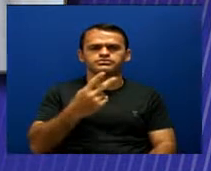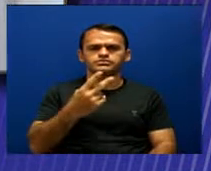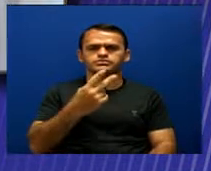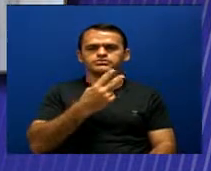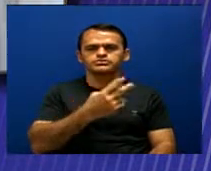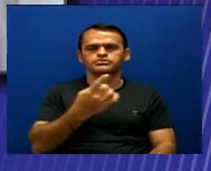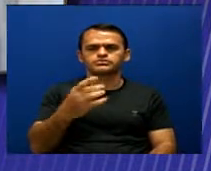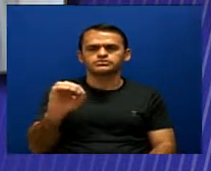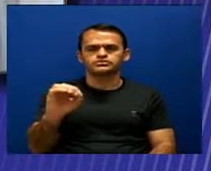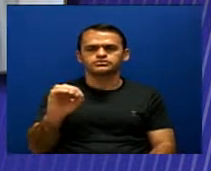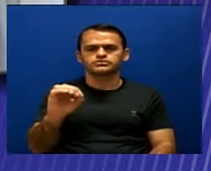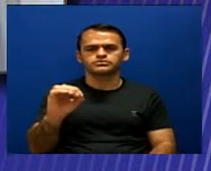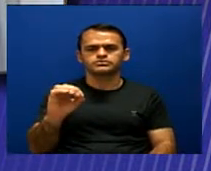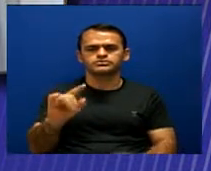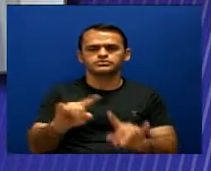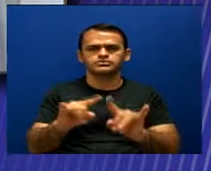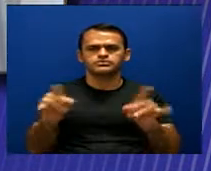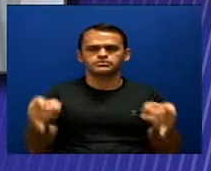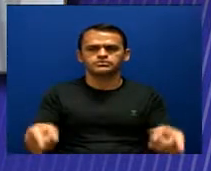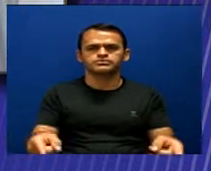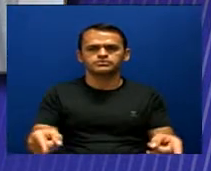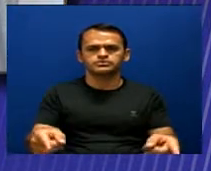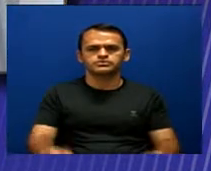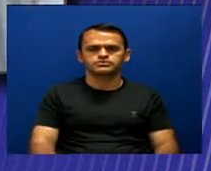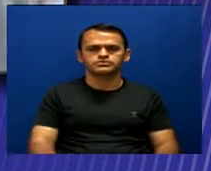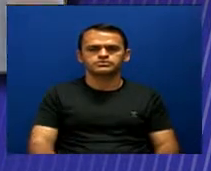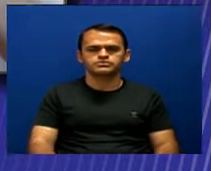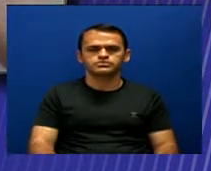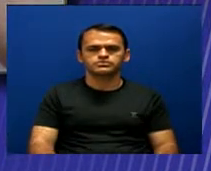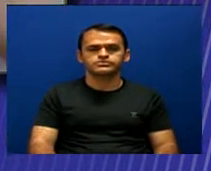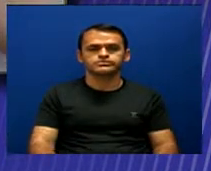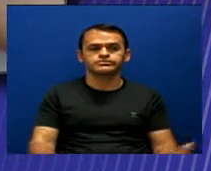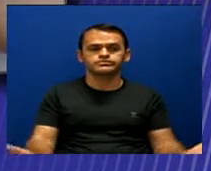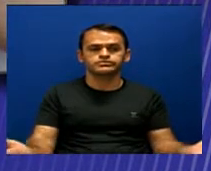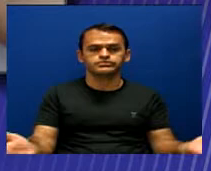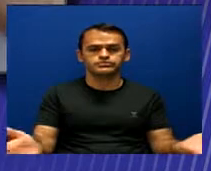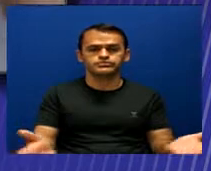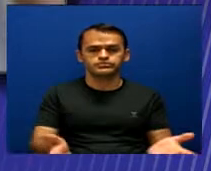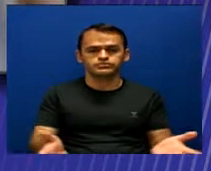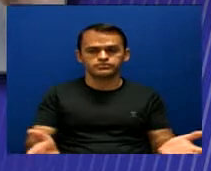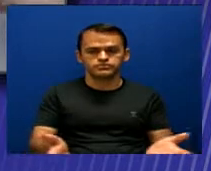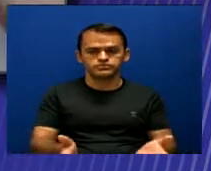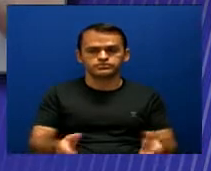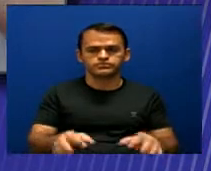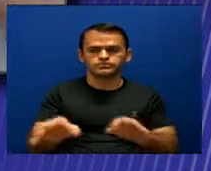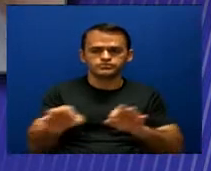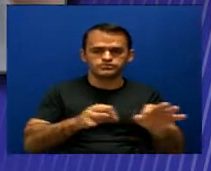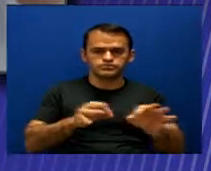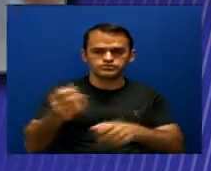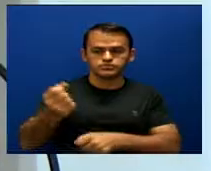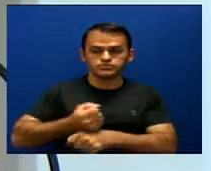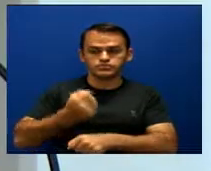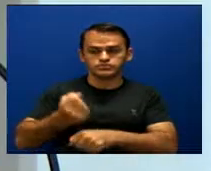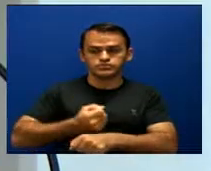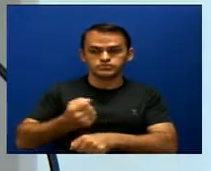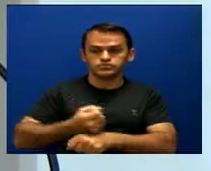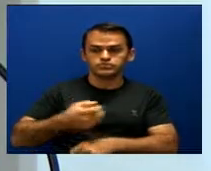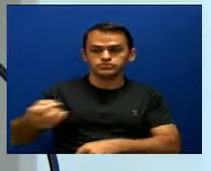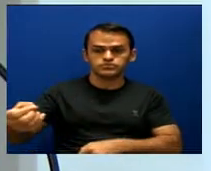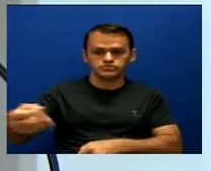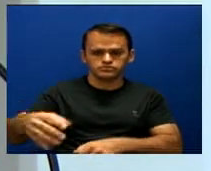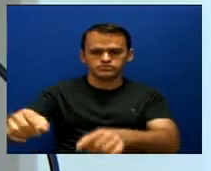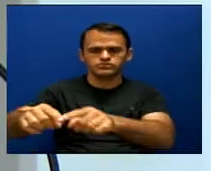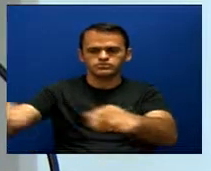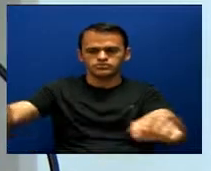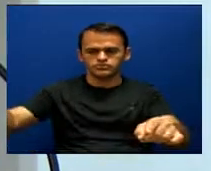210 leitos, tá certo? Tá bom. Agora nós vamos fazer o novo pronto-socorro ali, emergência, já